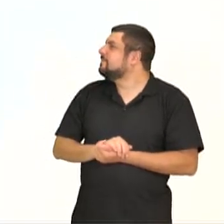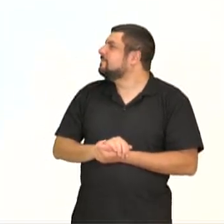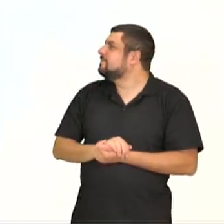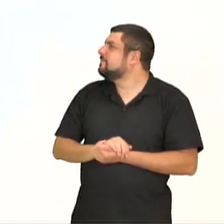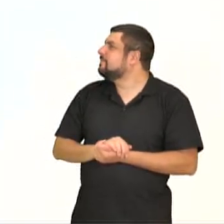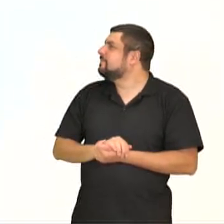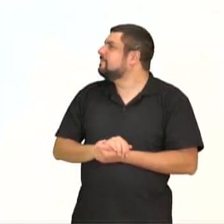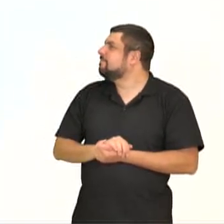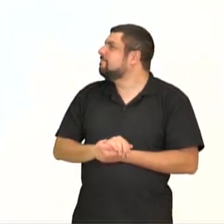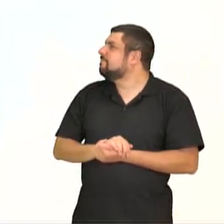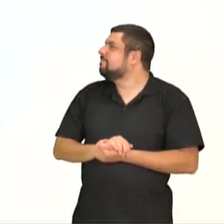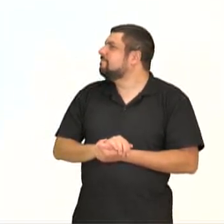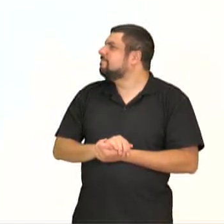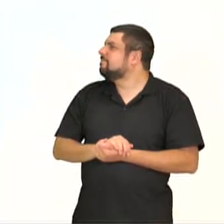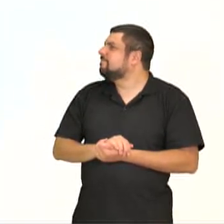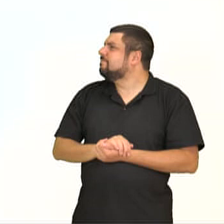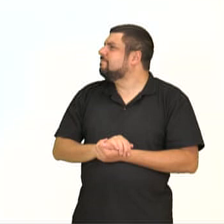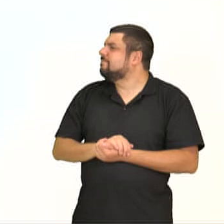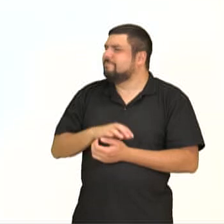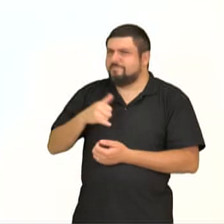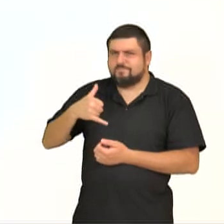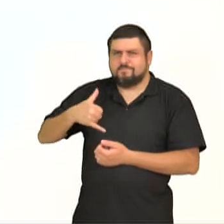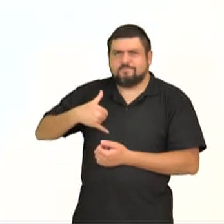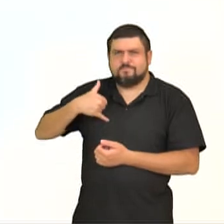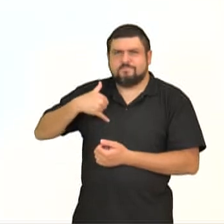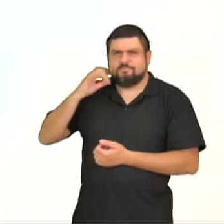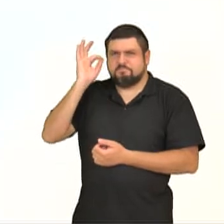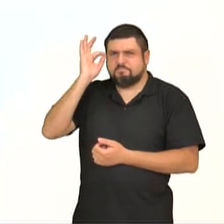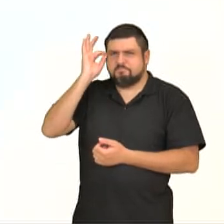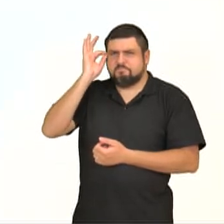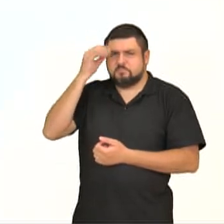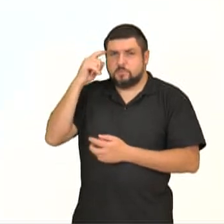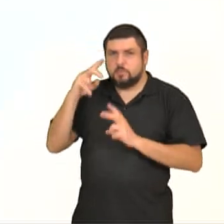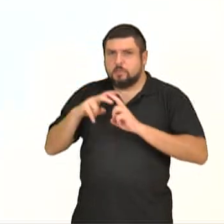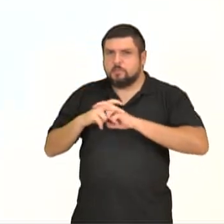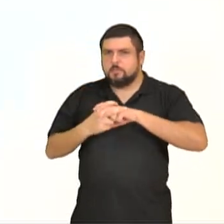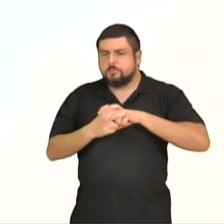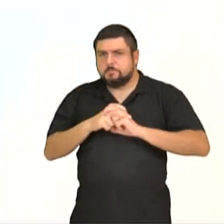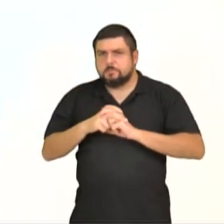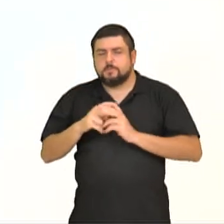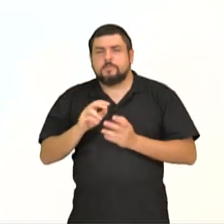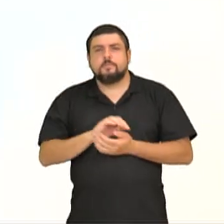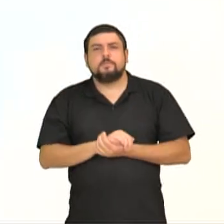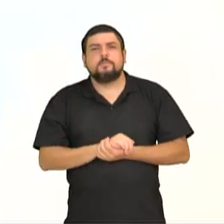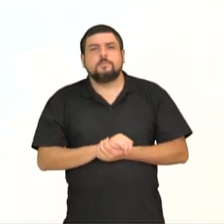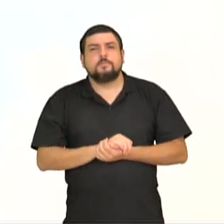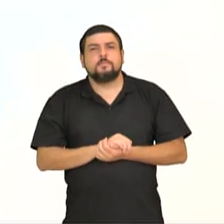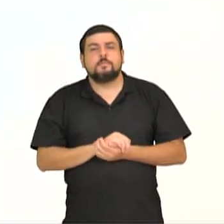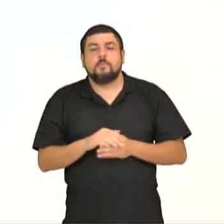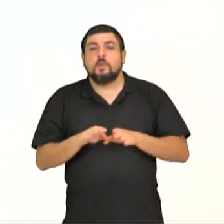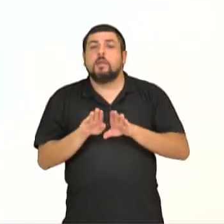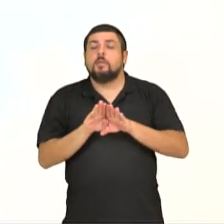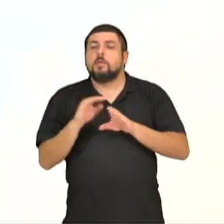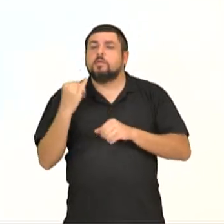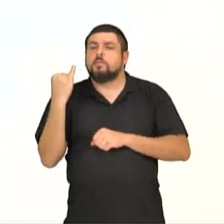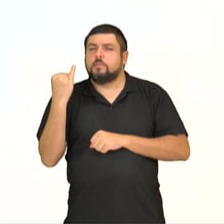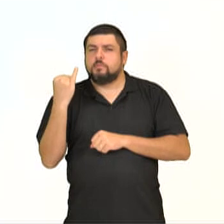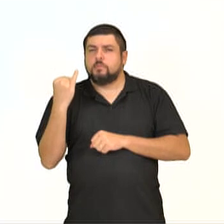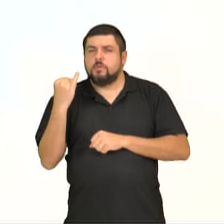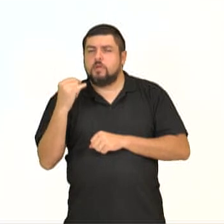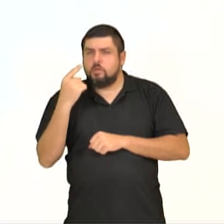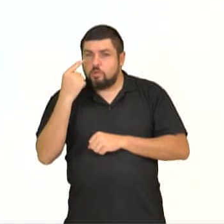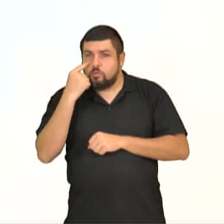mostrando que não tem idade para se realizar a luta. Outra informação importante é que luta não é